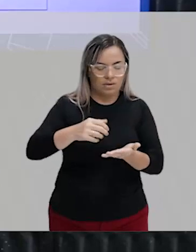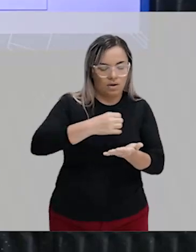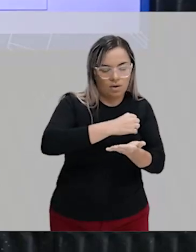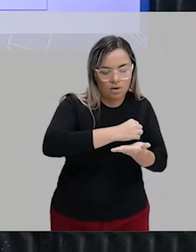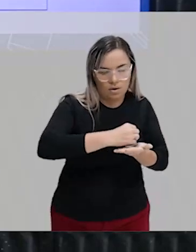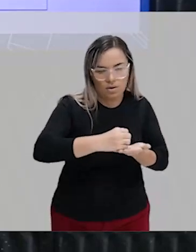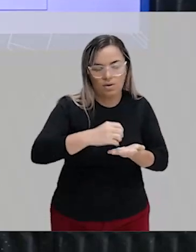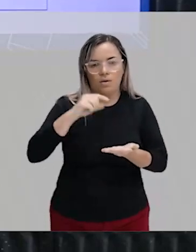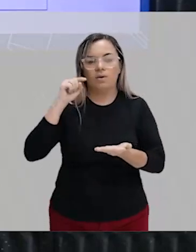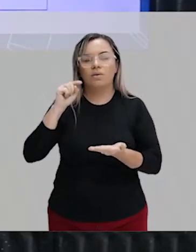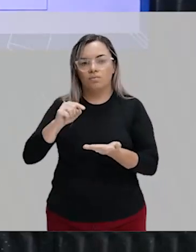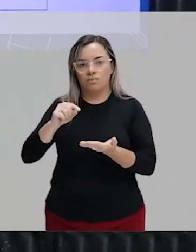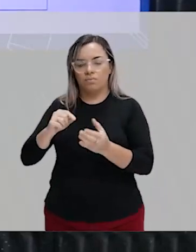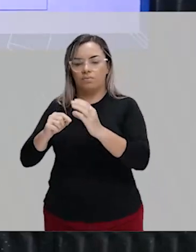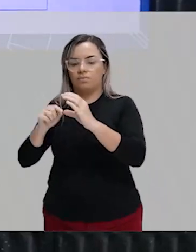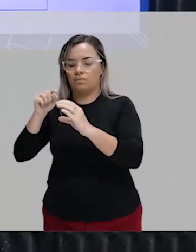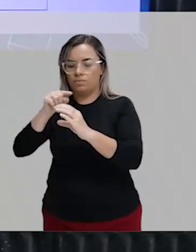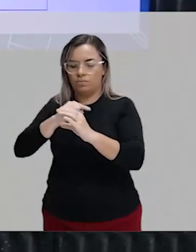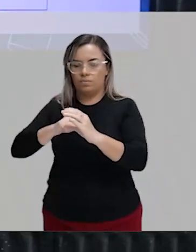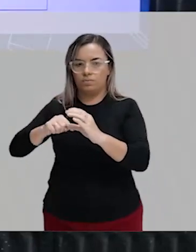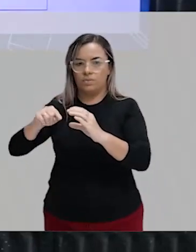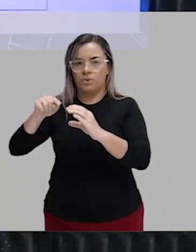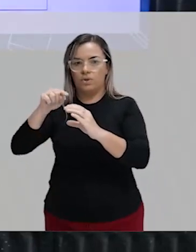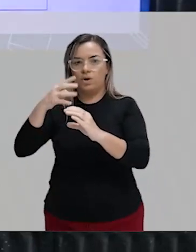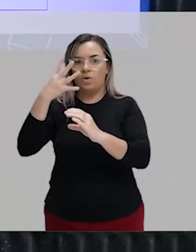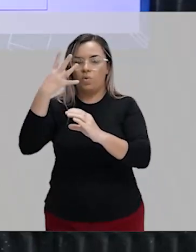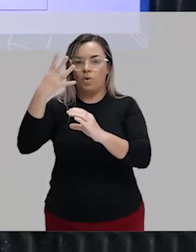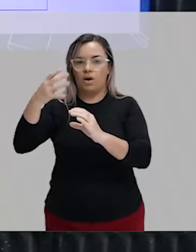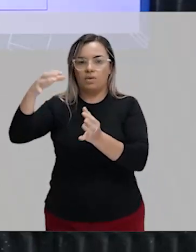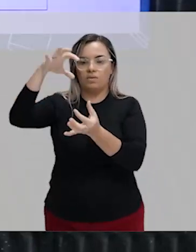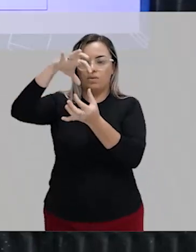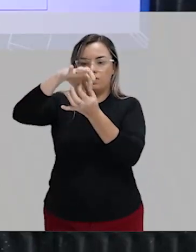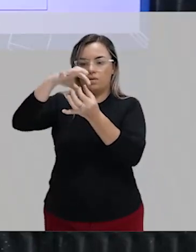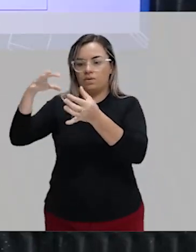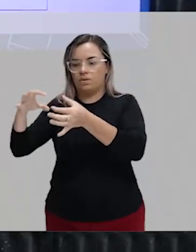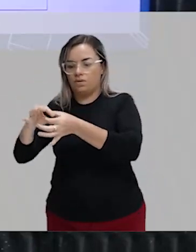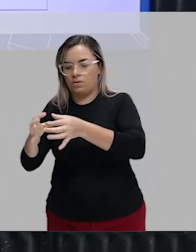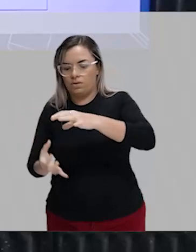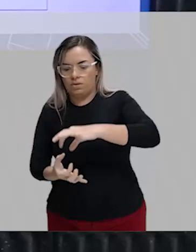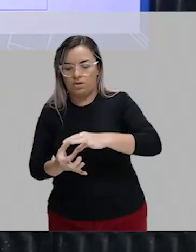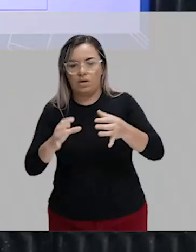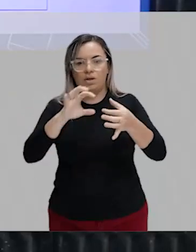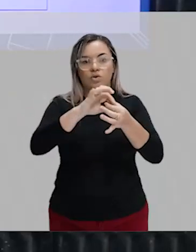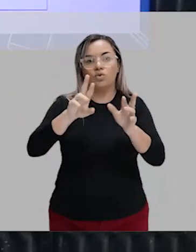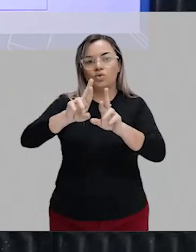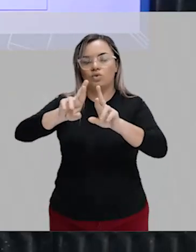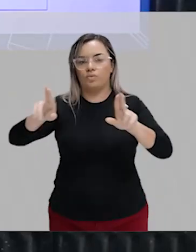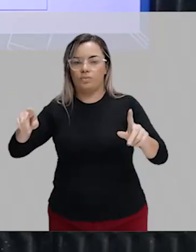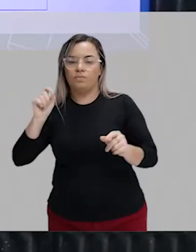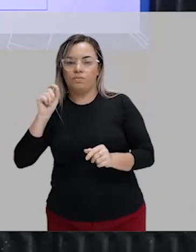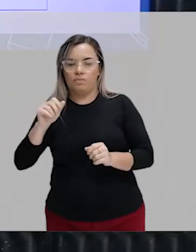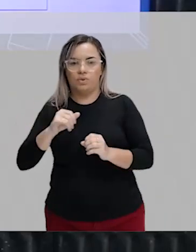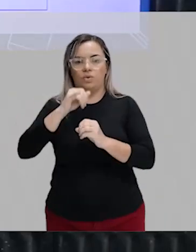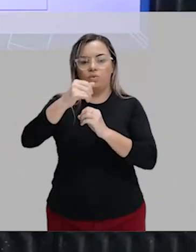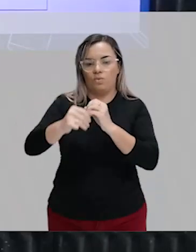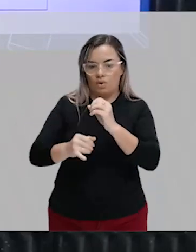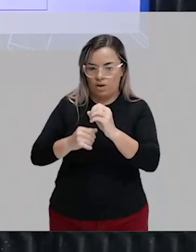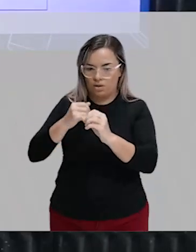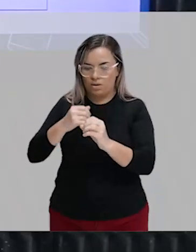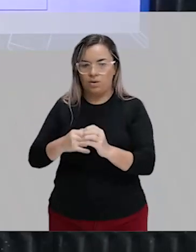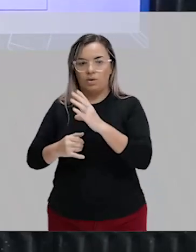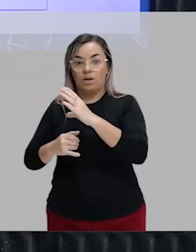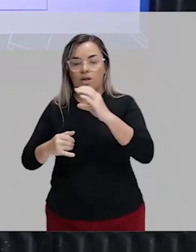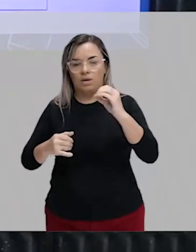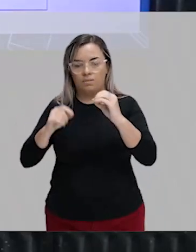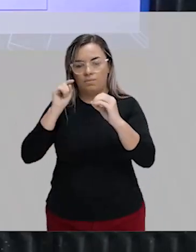carbono quiral é um carbono que possui 4 ligantes diferentes. Vamos lembrar que o átomo de carbono